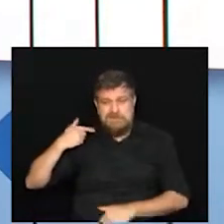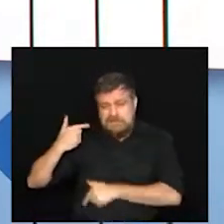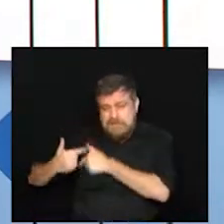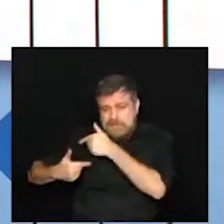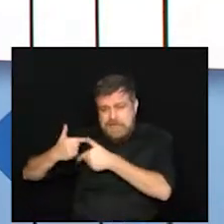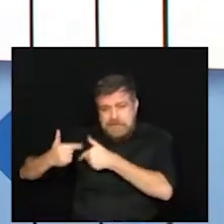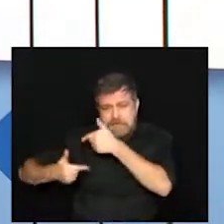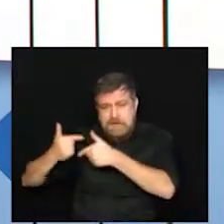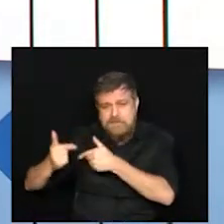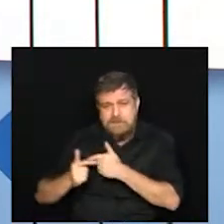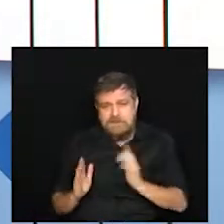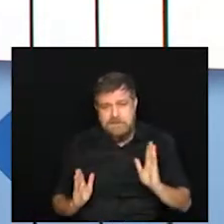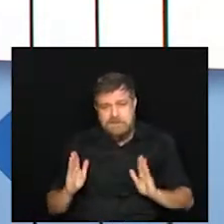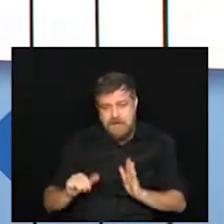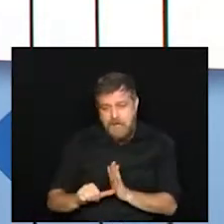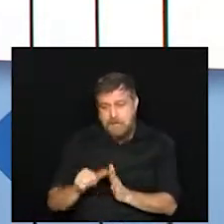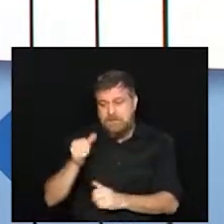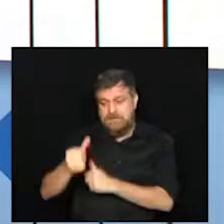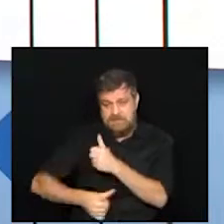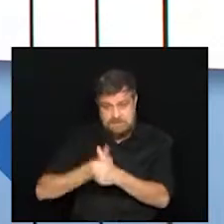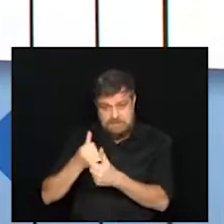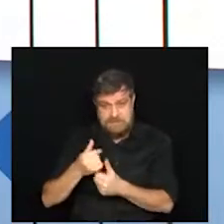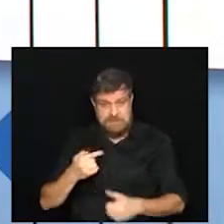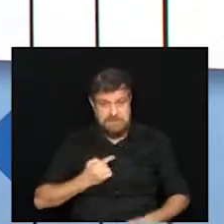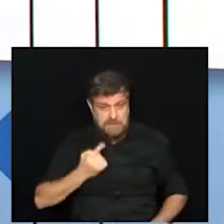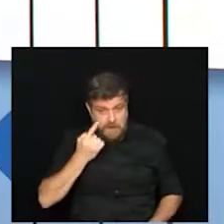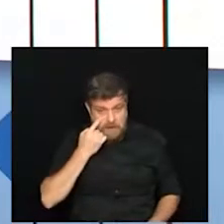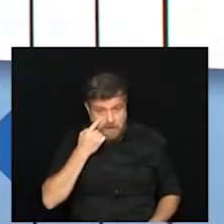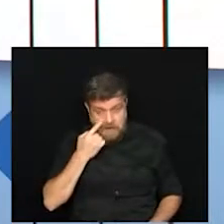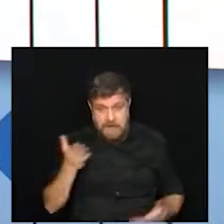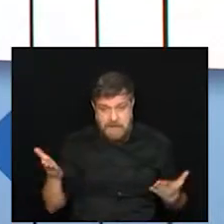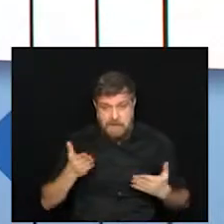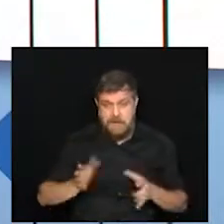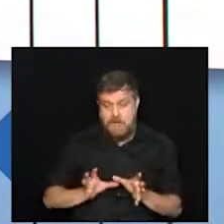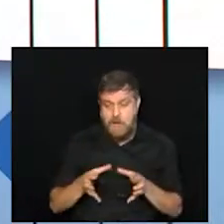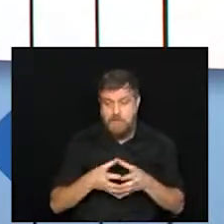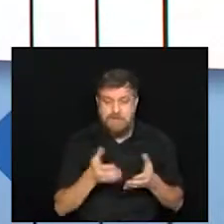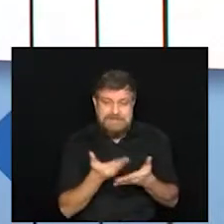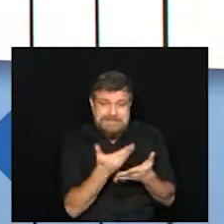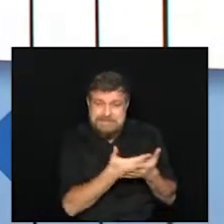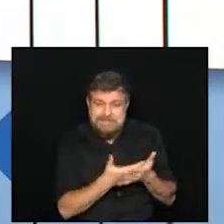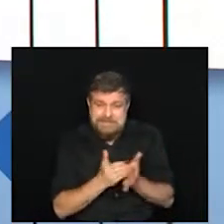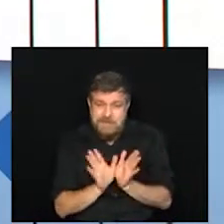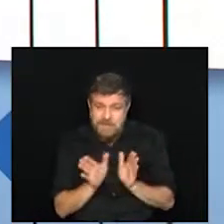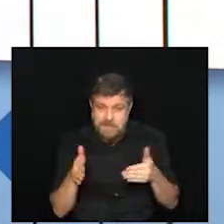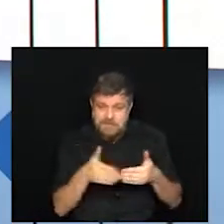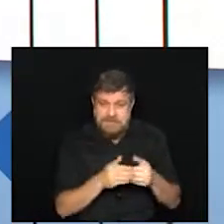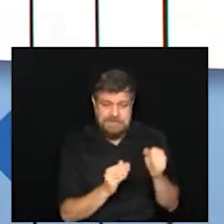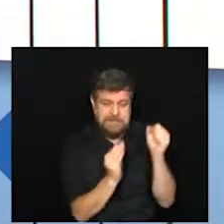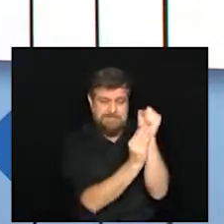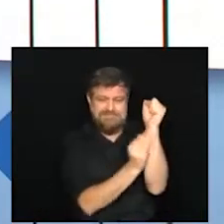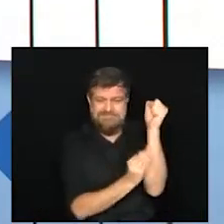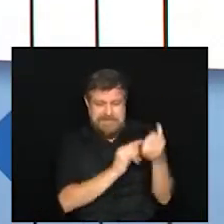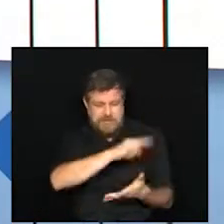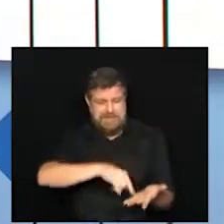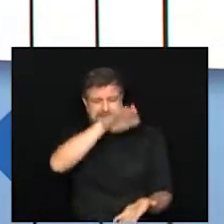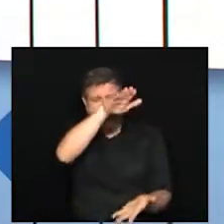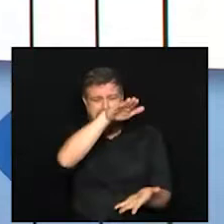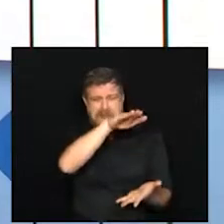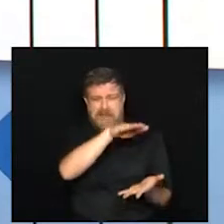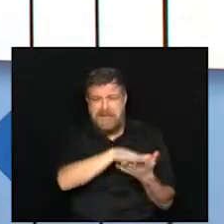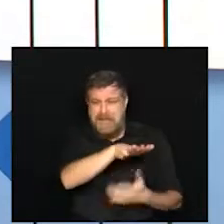aconteceu neste primeiro semestre. E nós vamos mostrar o trabalho da Comissão Especial de Estudos de Desburocratização